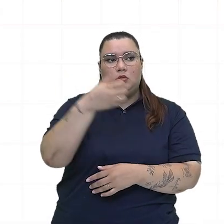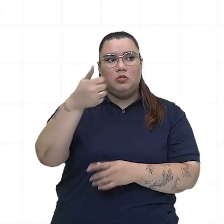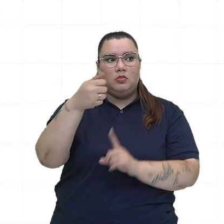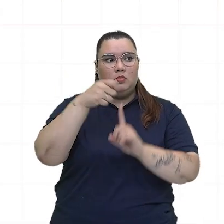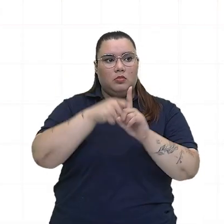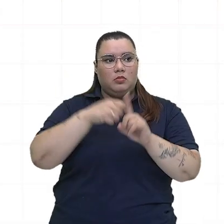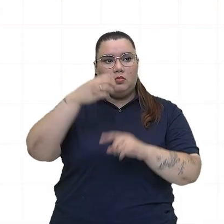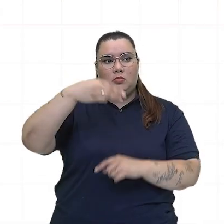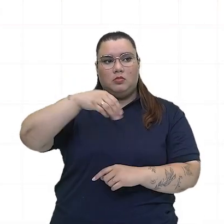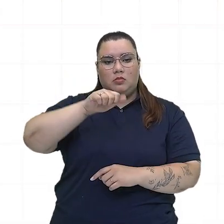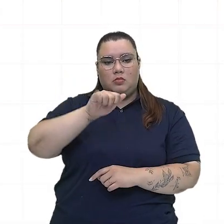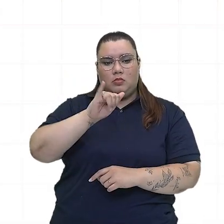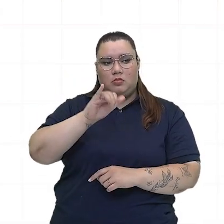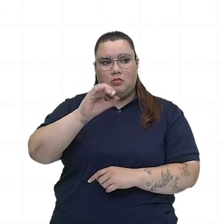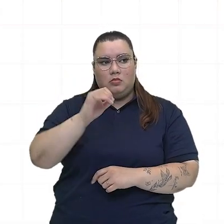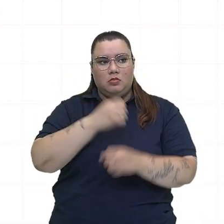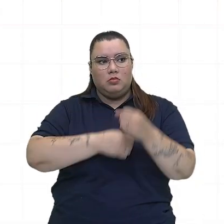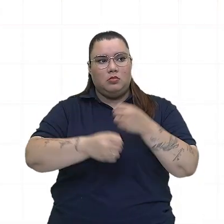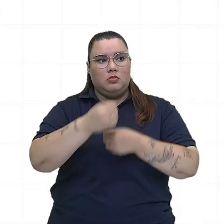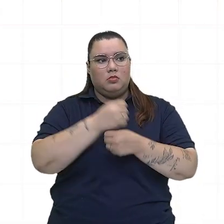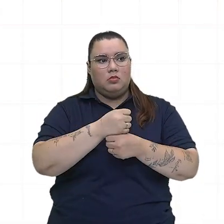maio de